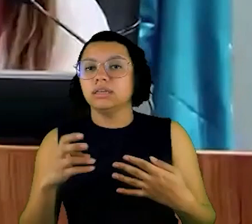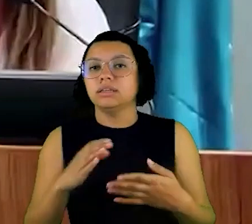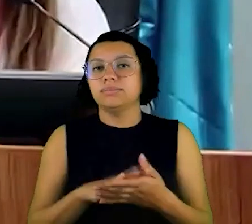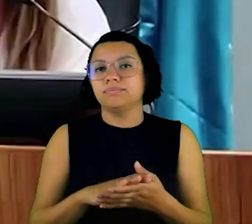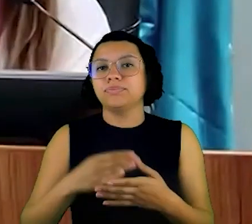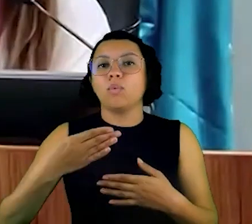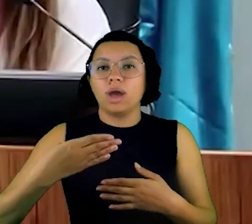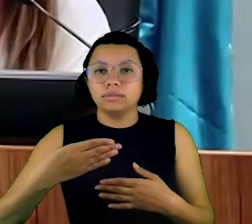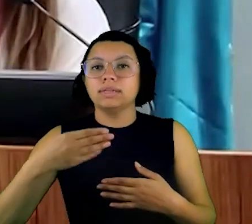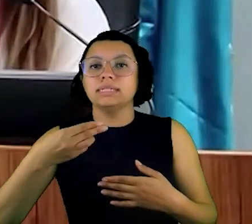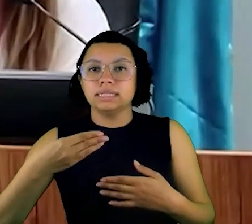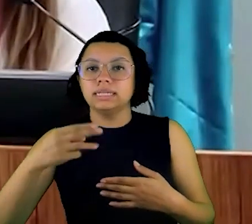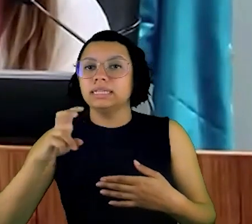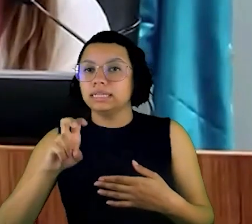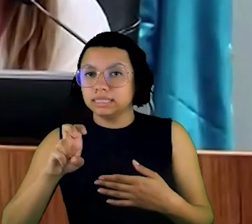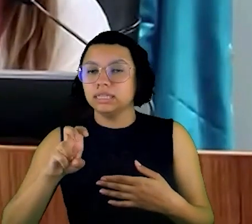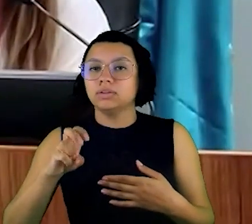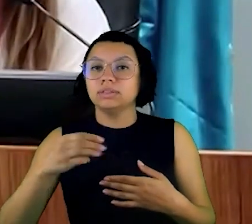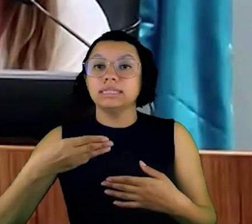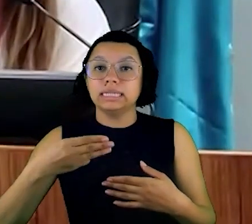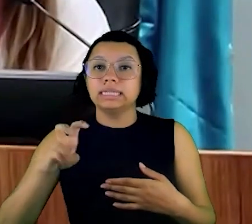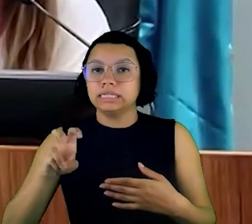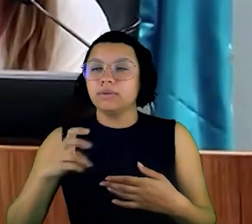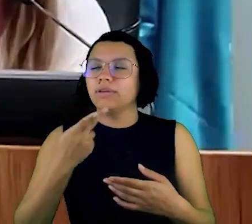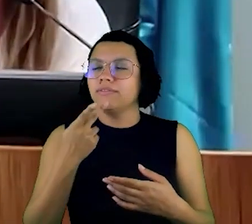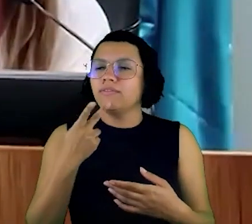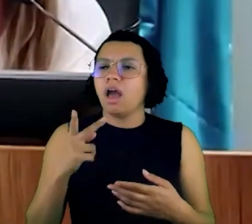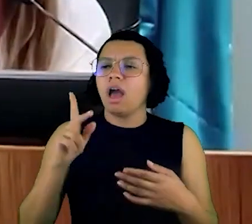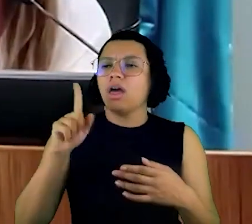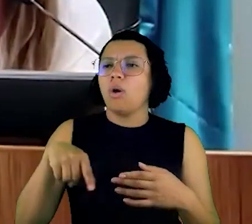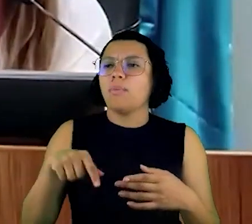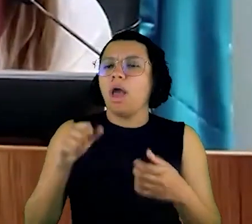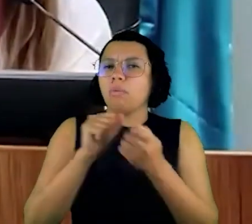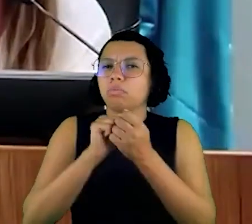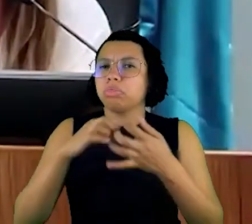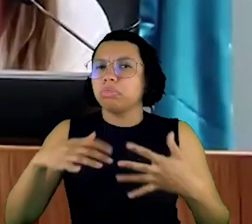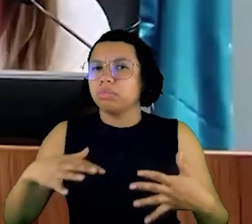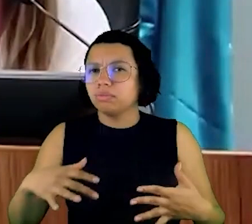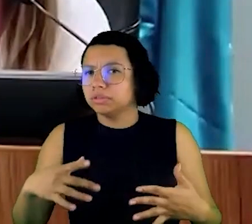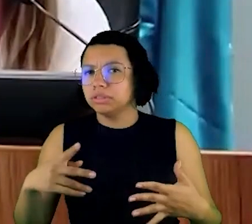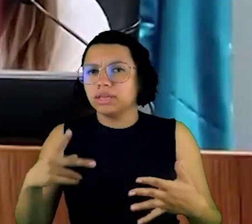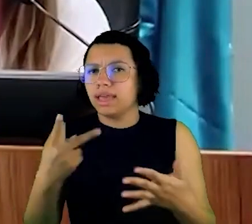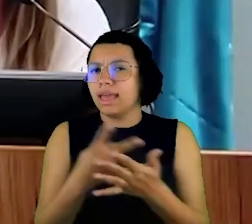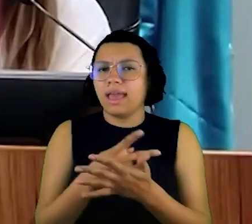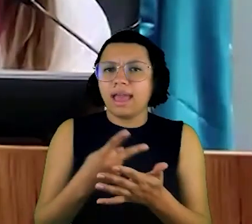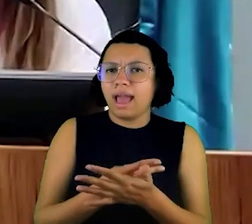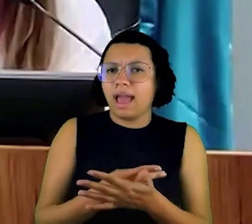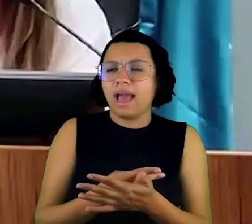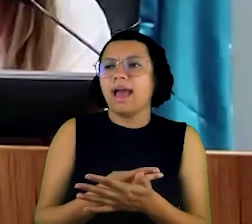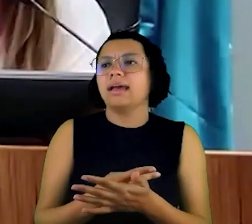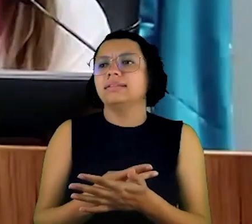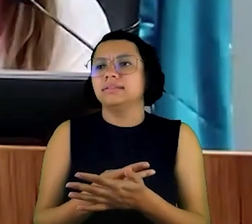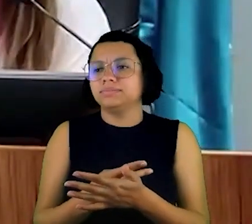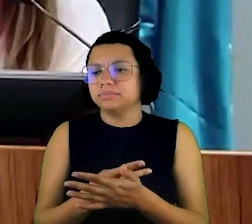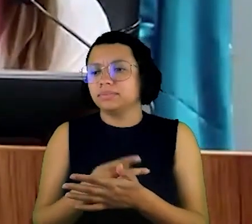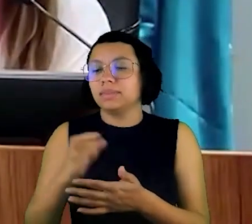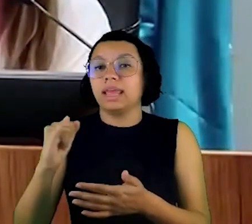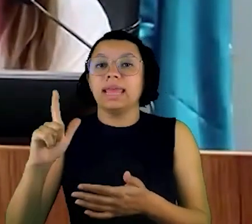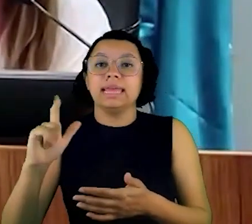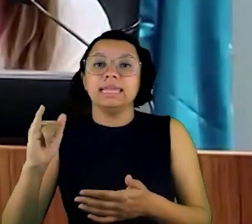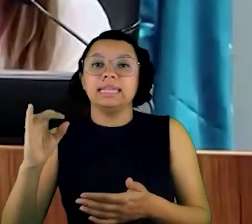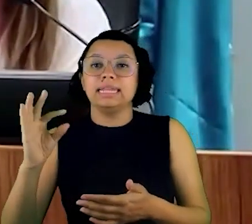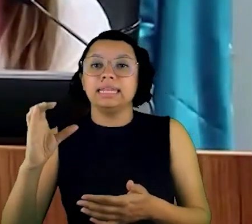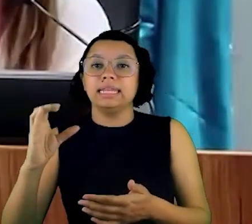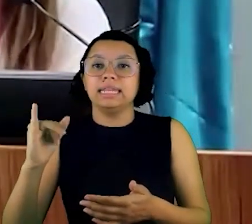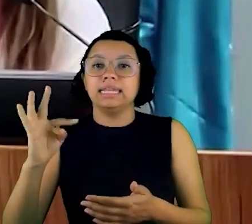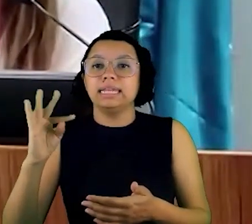Lembram-se da súmula 435, aquela que diz a dissolução irregular é ilícito que basta para a atração